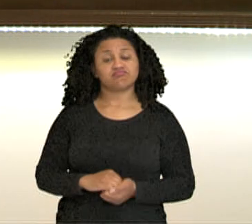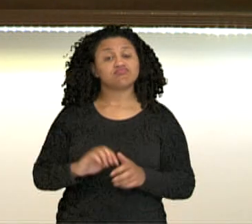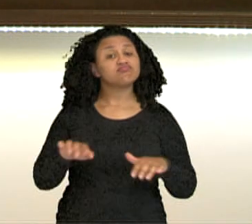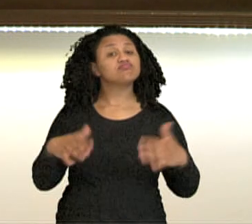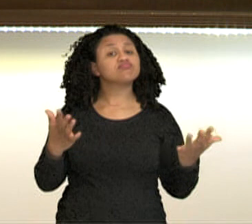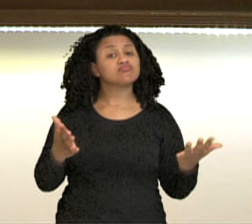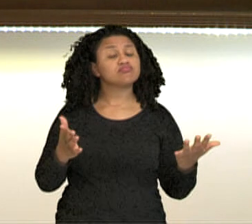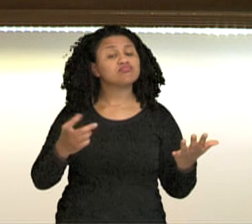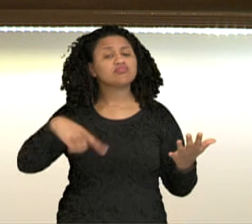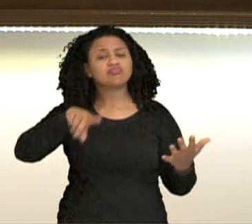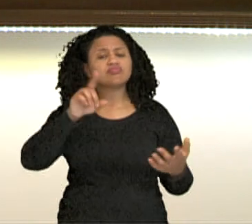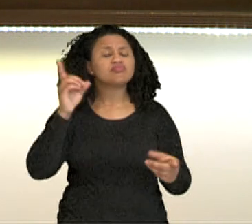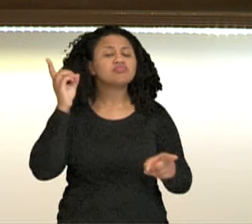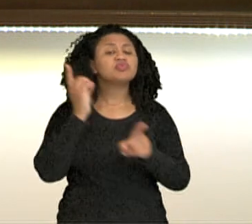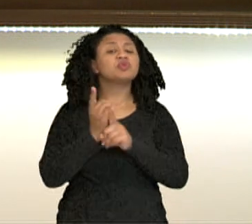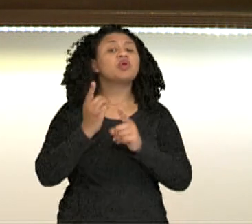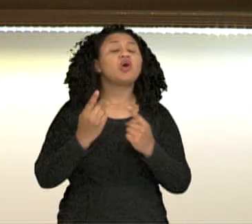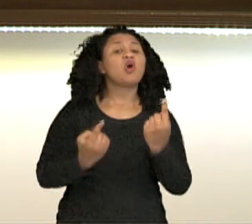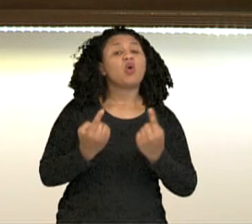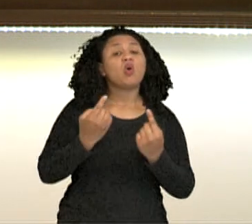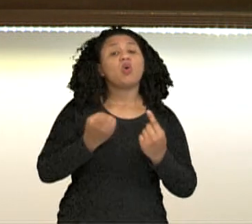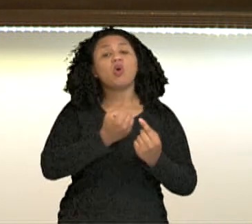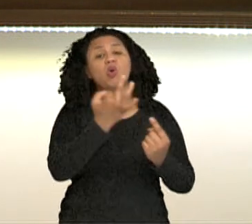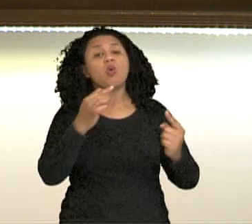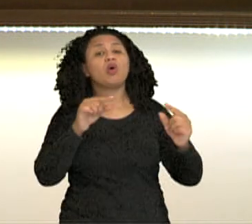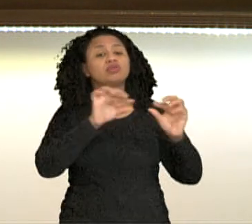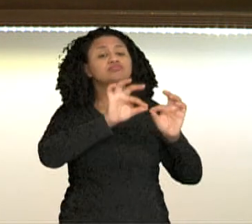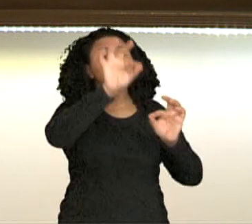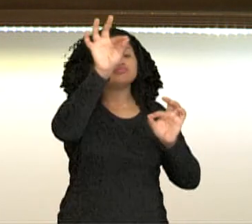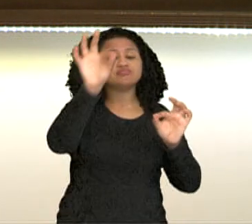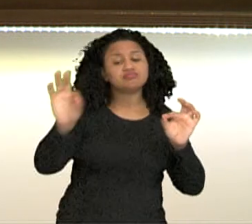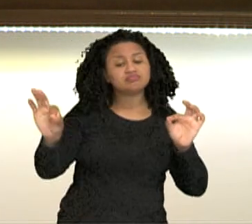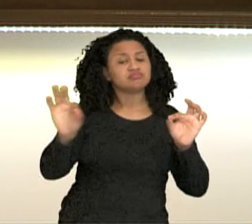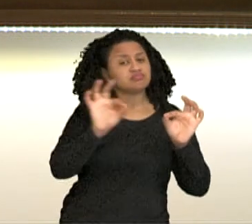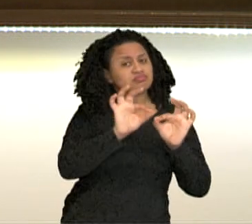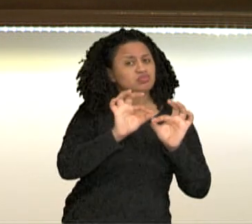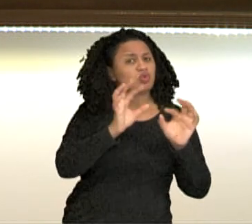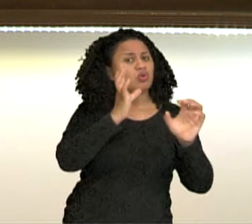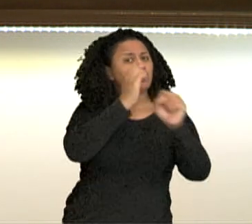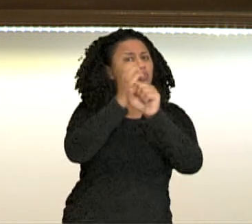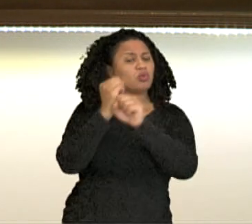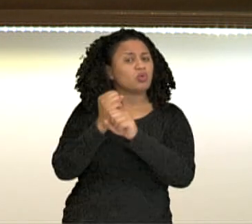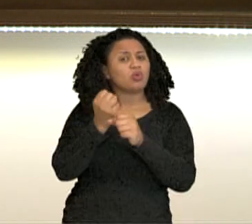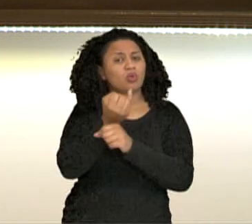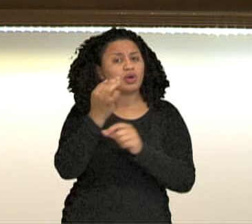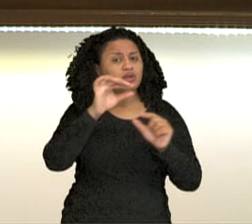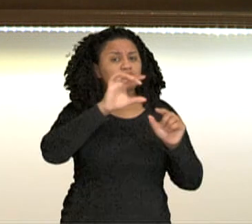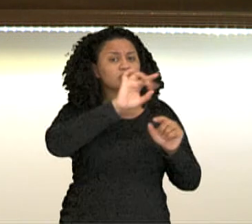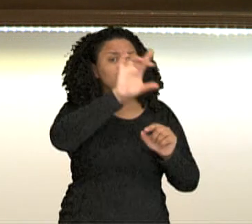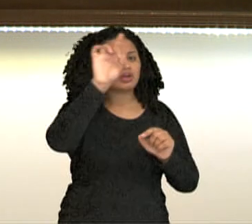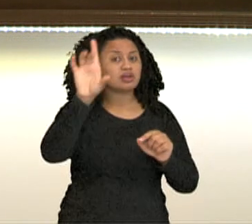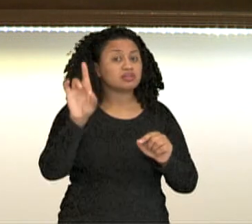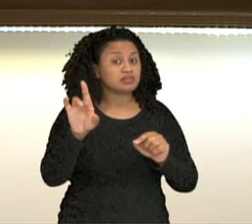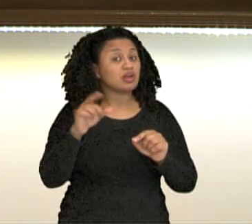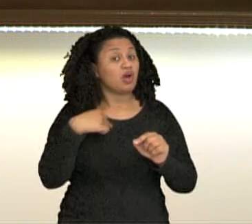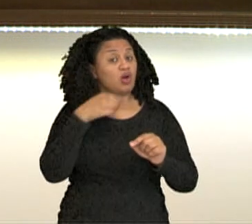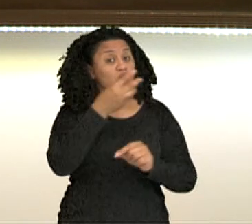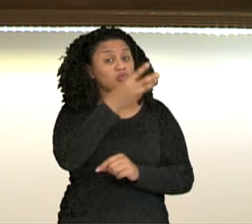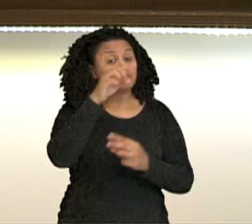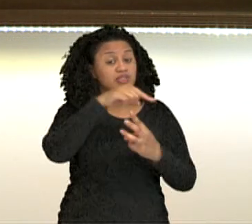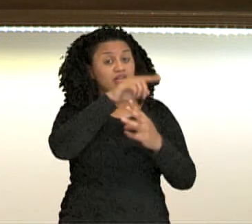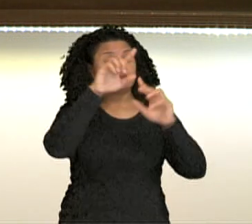E aí, descobriram quanto que mede cada lado desse triângulo? A dica, esses três lados são